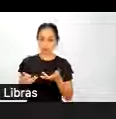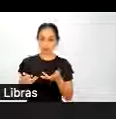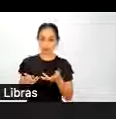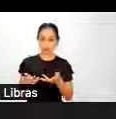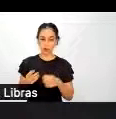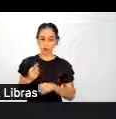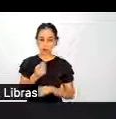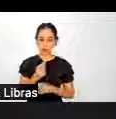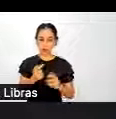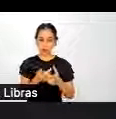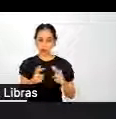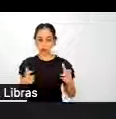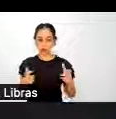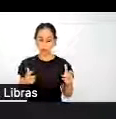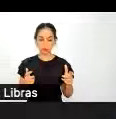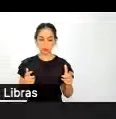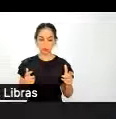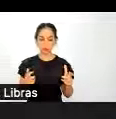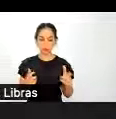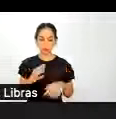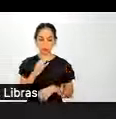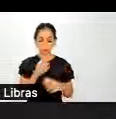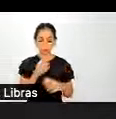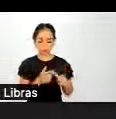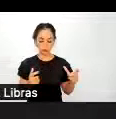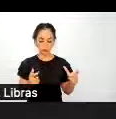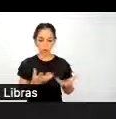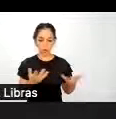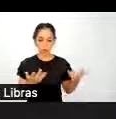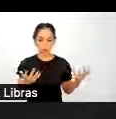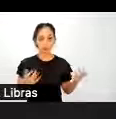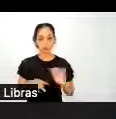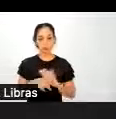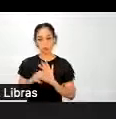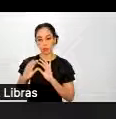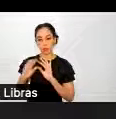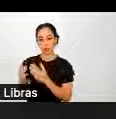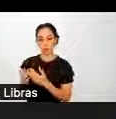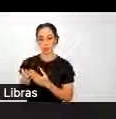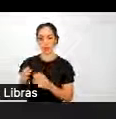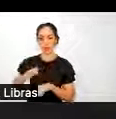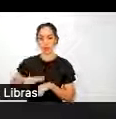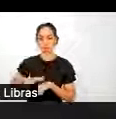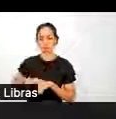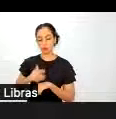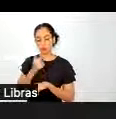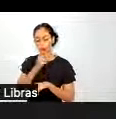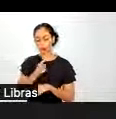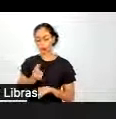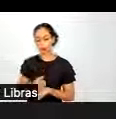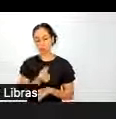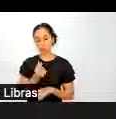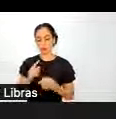esse aumento, esse crescimento das hortas comunitárias como uma forma de gerar renda e também de ocupar áreas